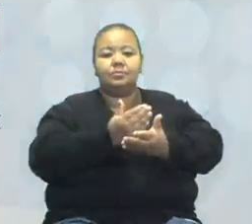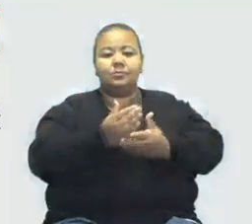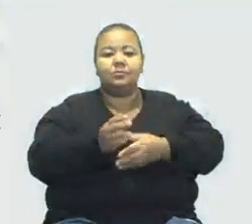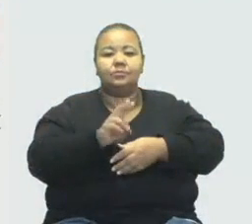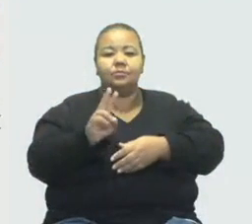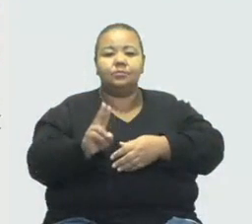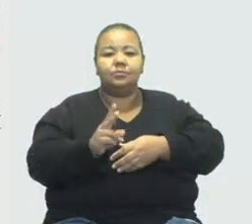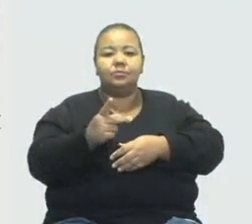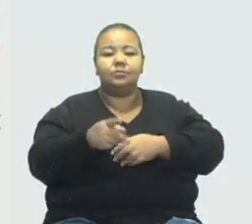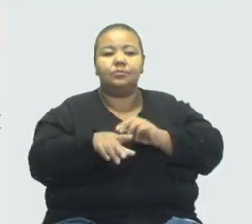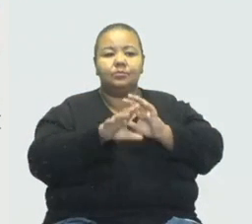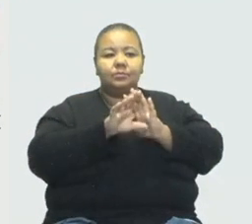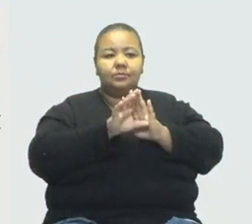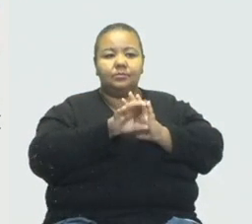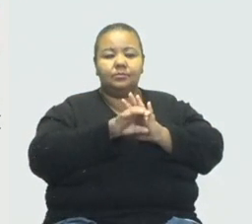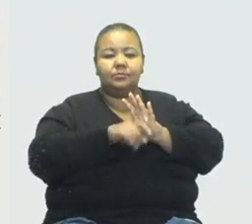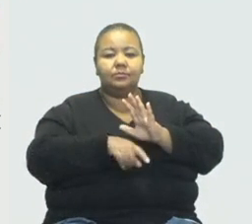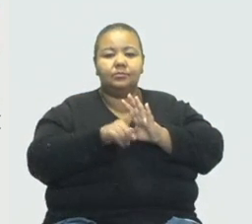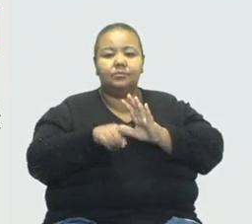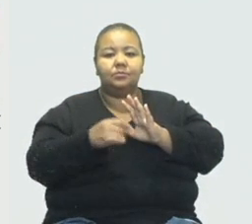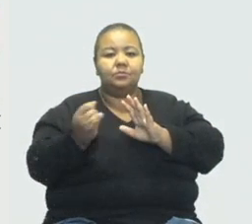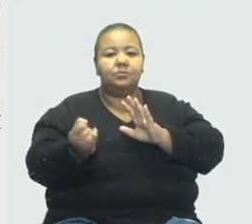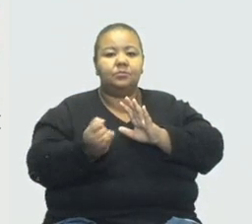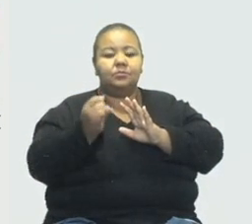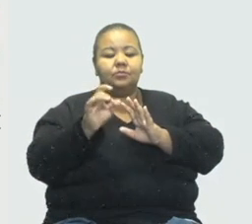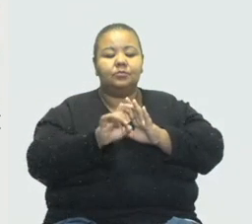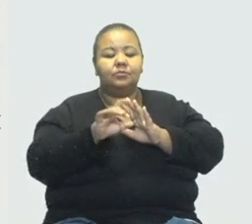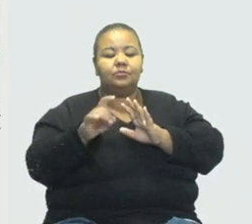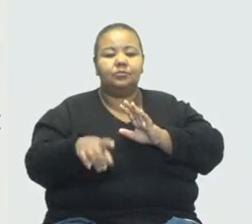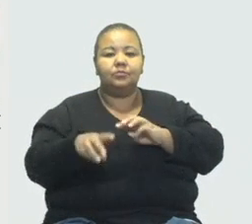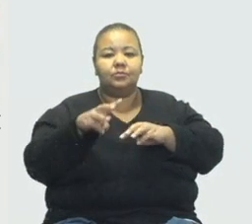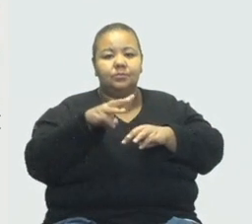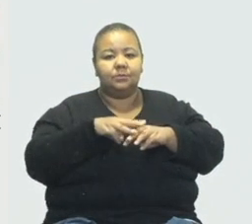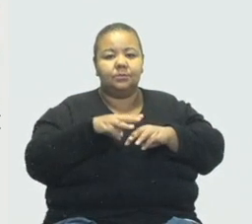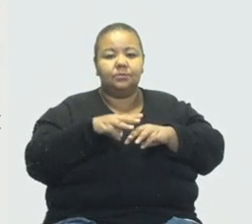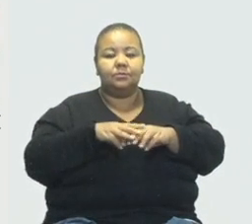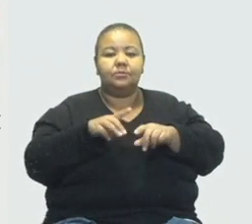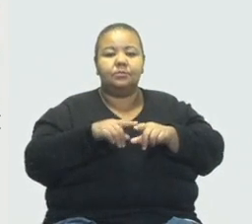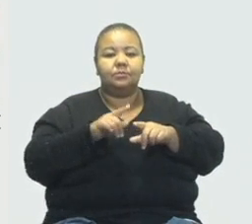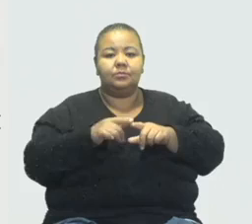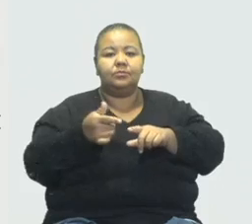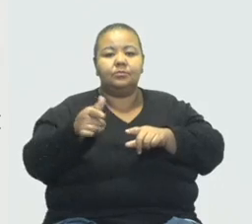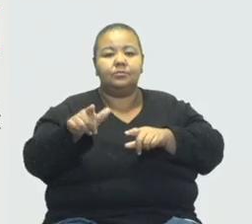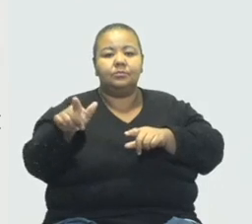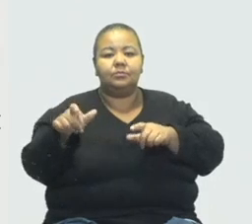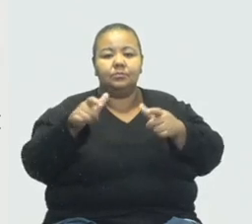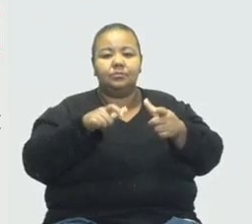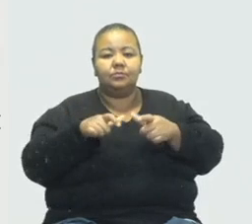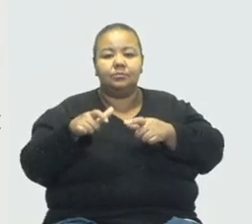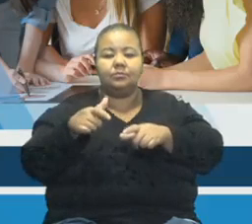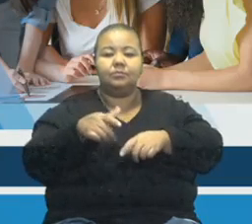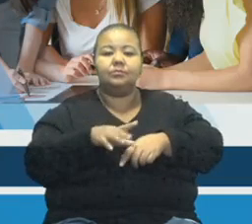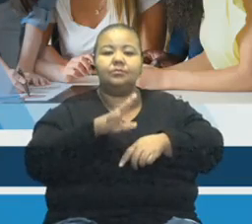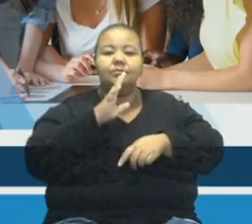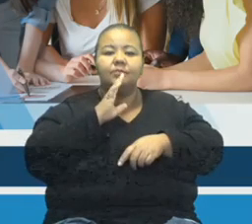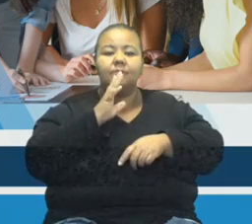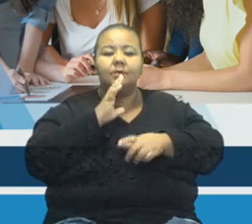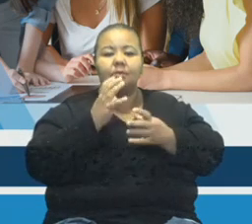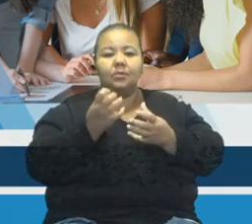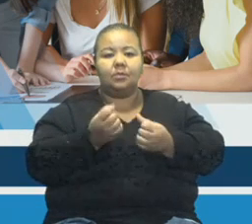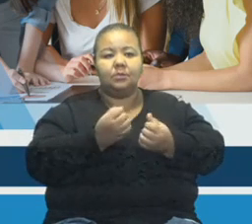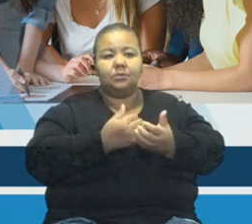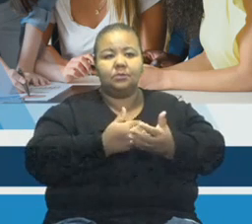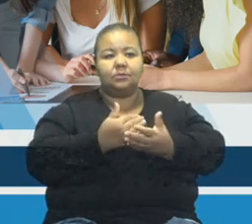esses conceitos eles não são importantes apenas para a matemática, mas também para outras áreas do conhecimento. Vamos começar